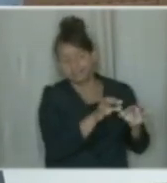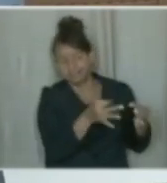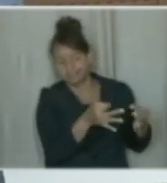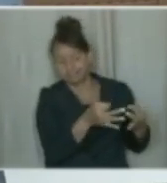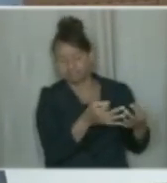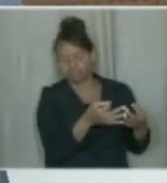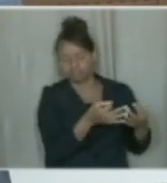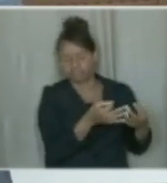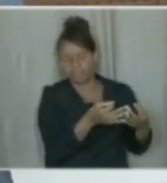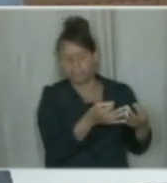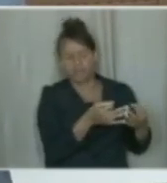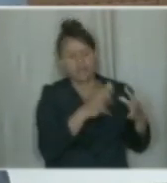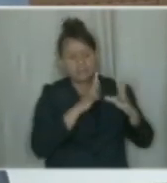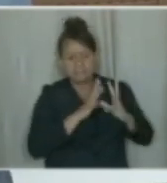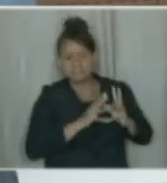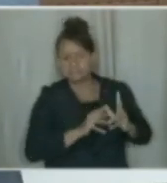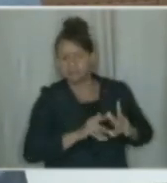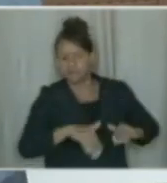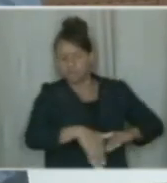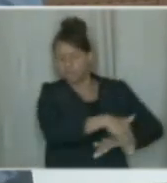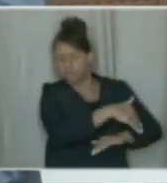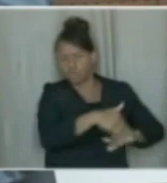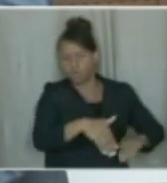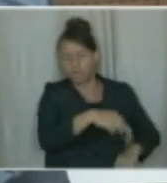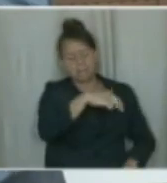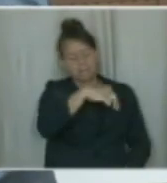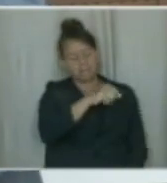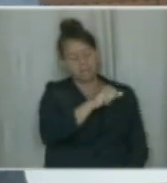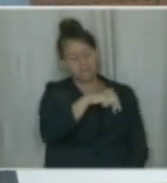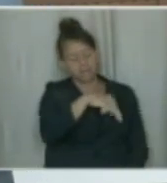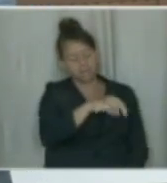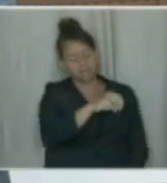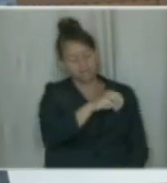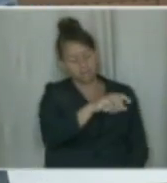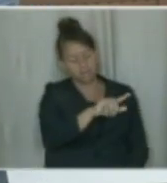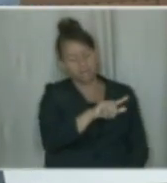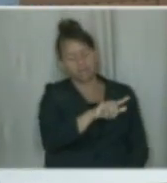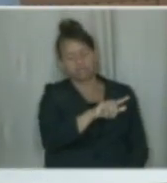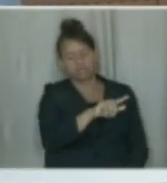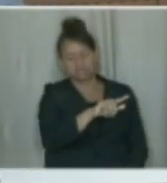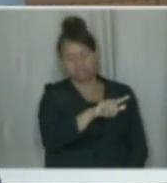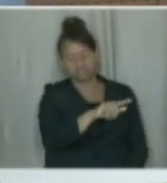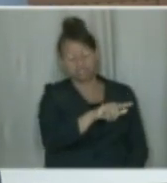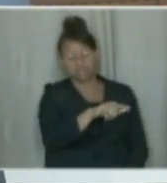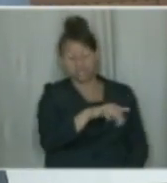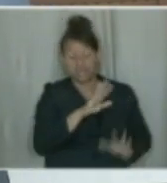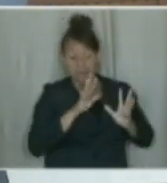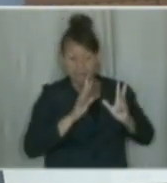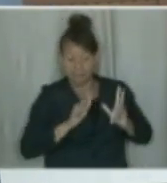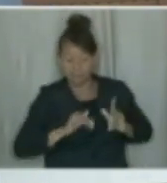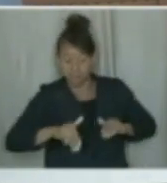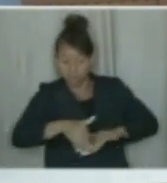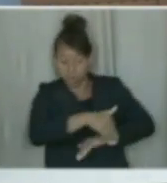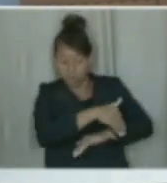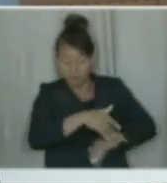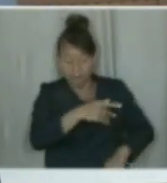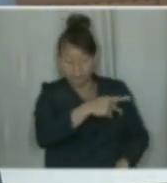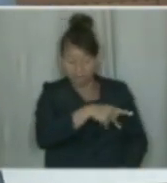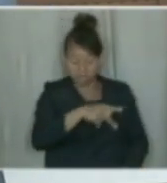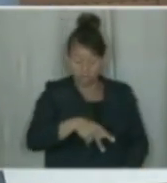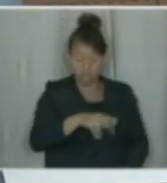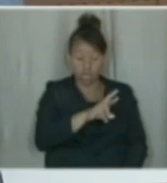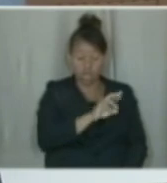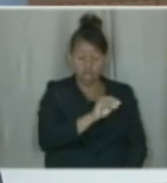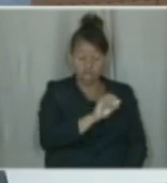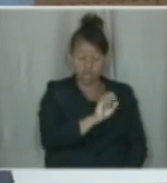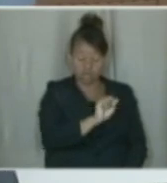o recapeamento da rua Manuel Serafim do Couto e o recapeamento da rua Professora Rosa da